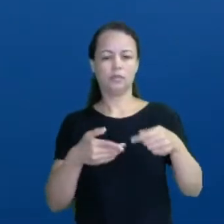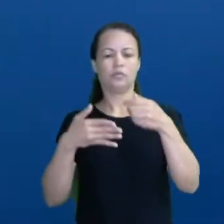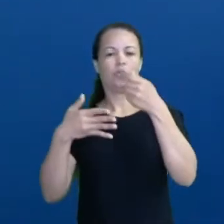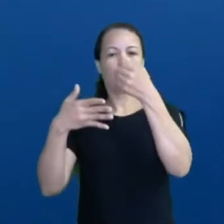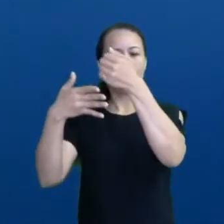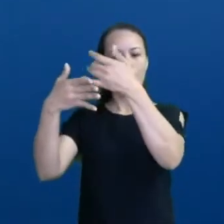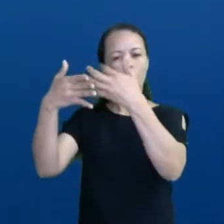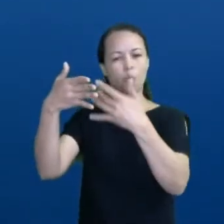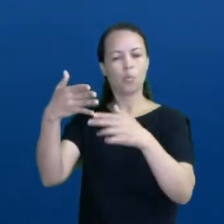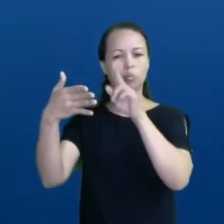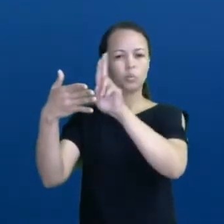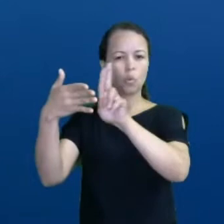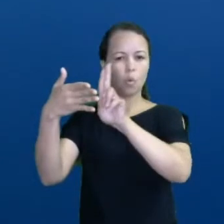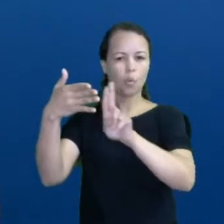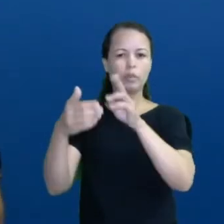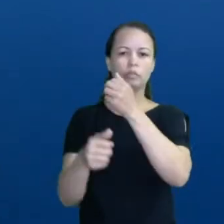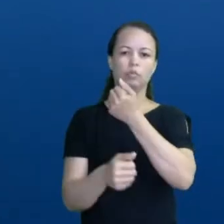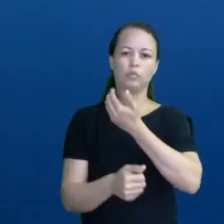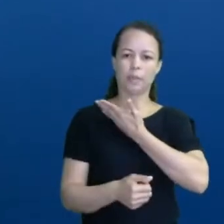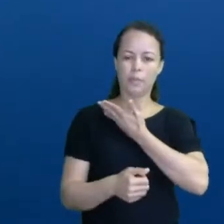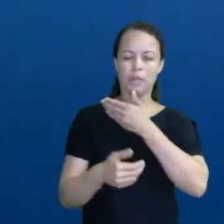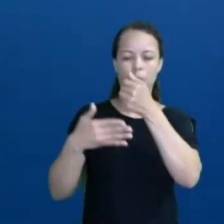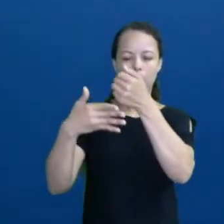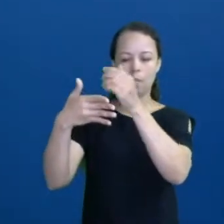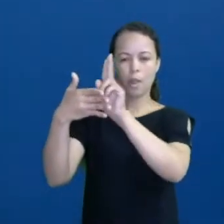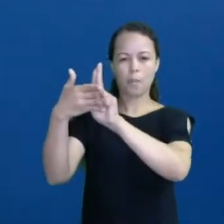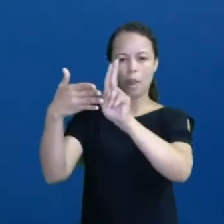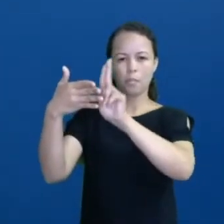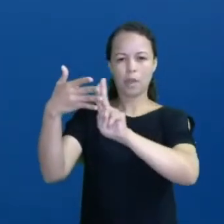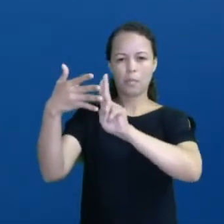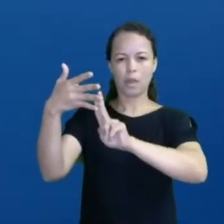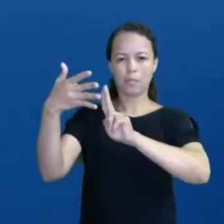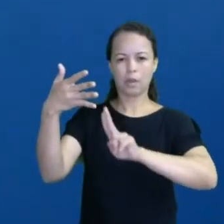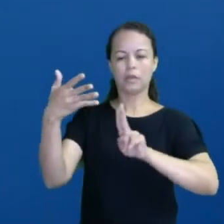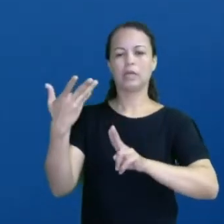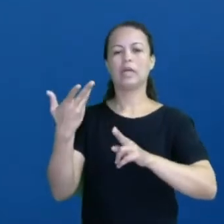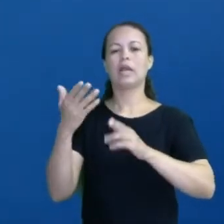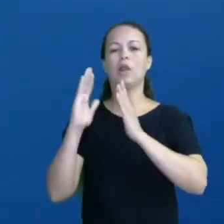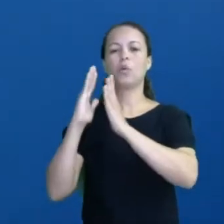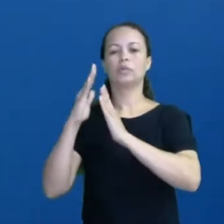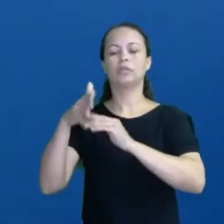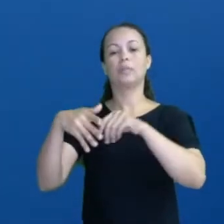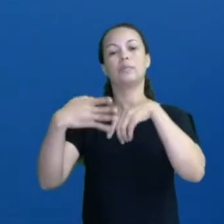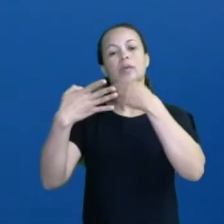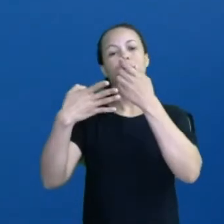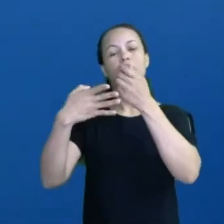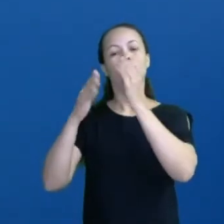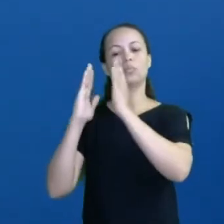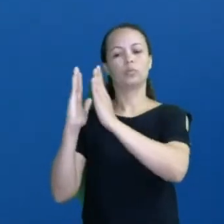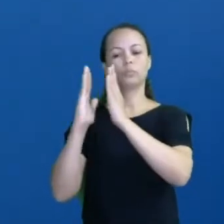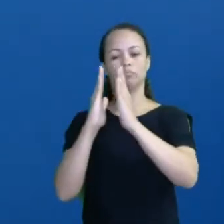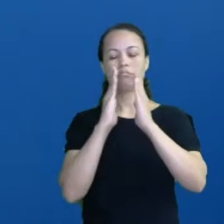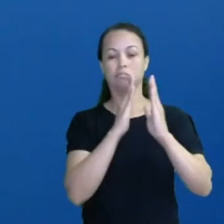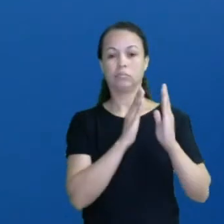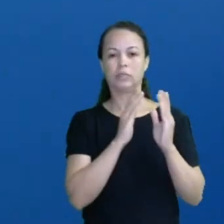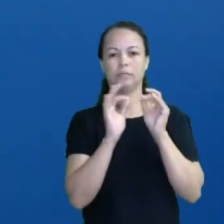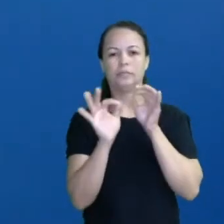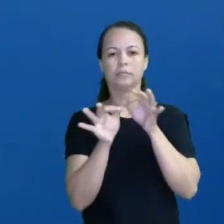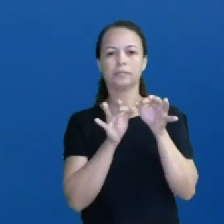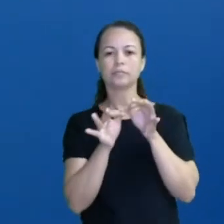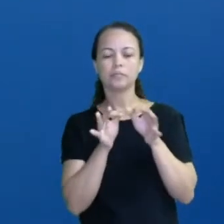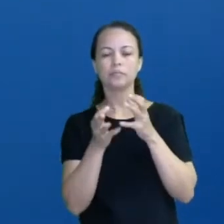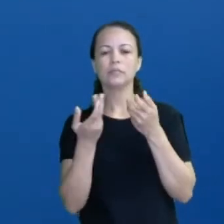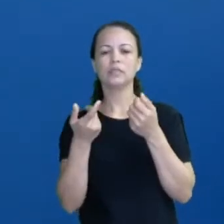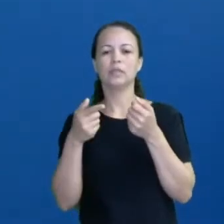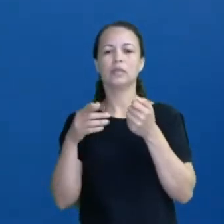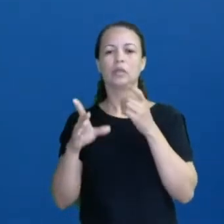colegas em ordem alfabética, você vai ter que seguir a ordem da primeira letrinha, de acordo com a ordem que a gente